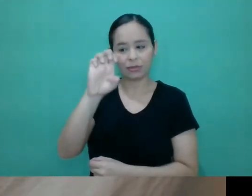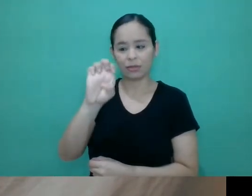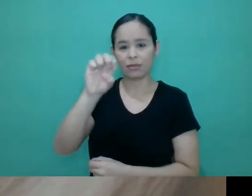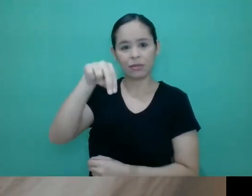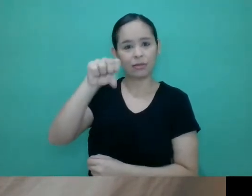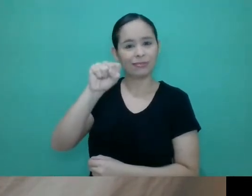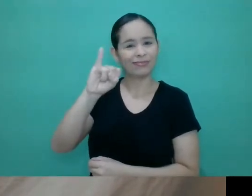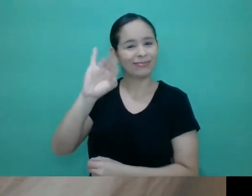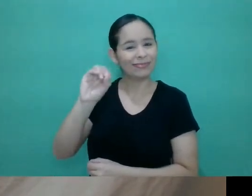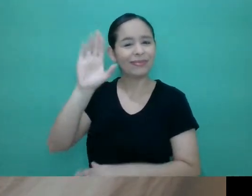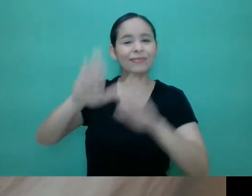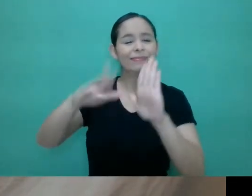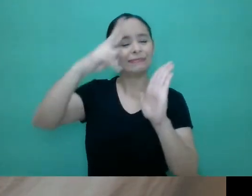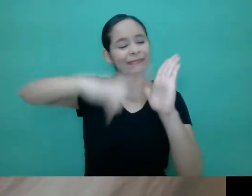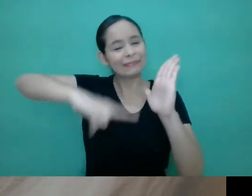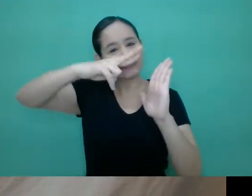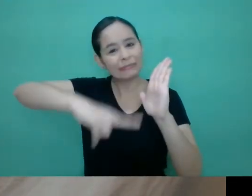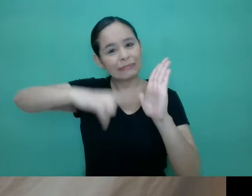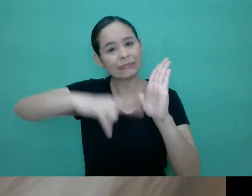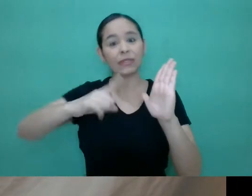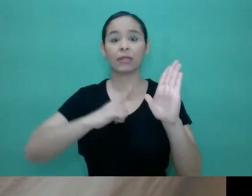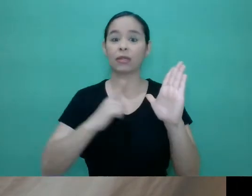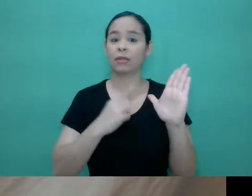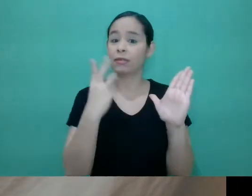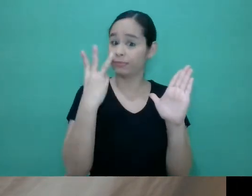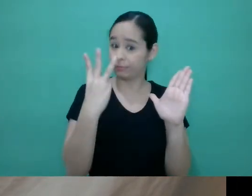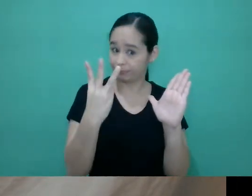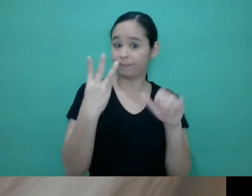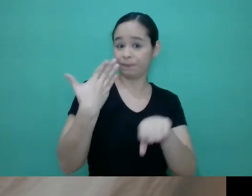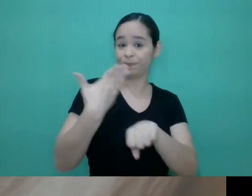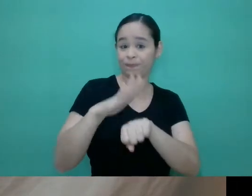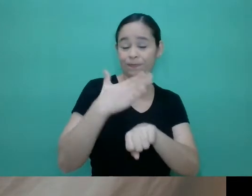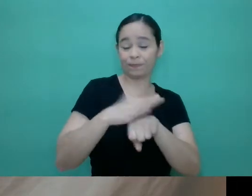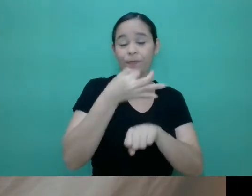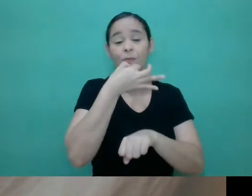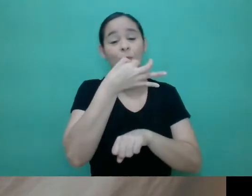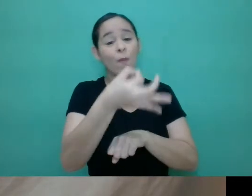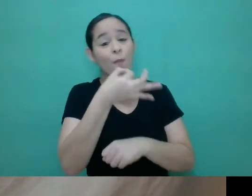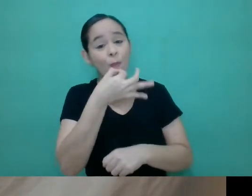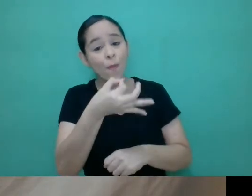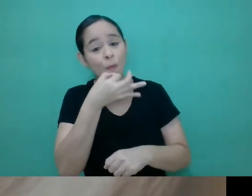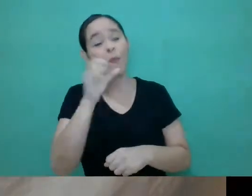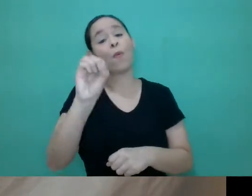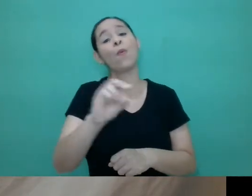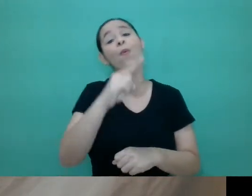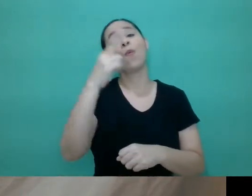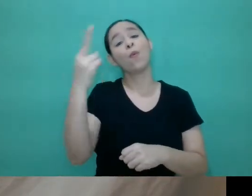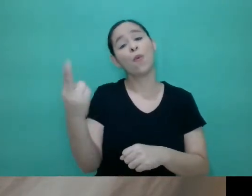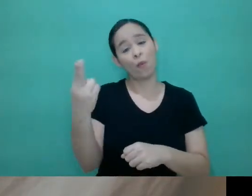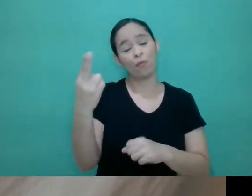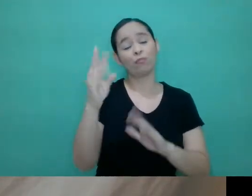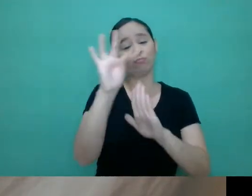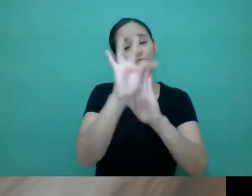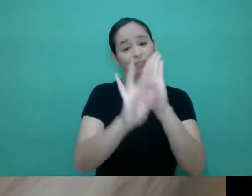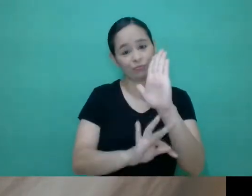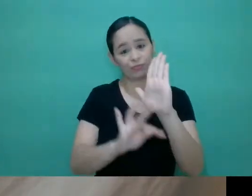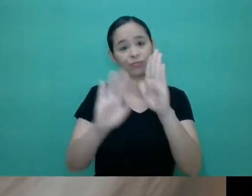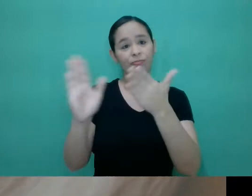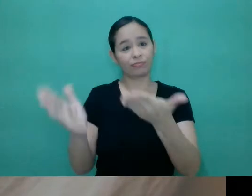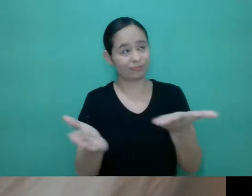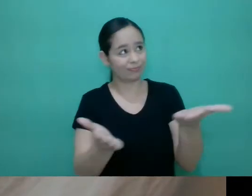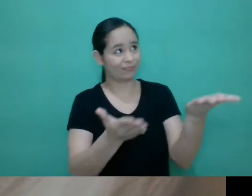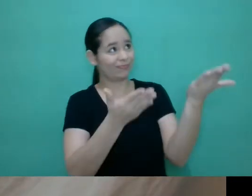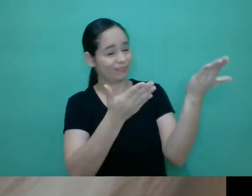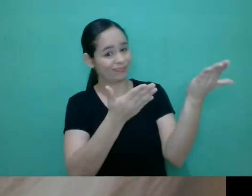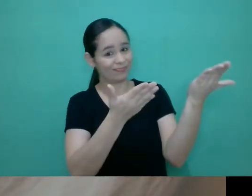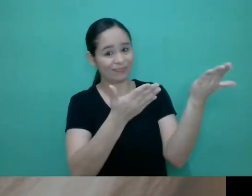gente vai ler um ensaio, a gente tem pelo menos 3 práticas retóricas argumentativas ou 3 práticas de exposição do texto, que aqui a